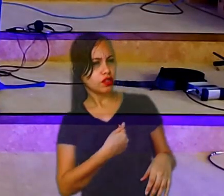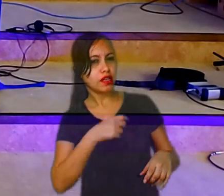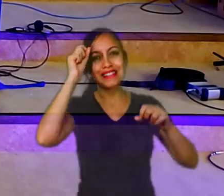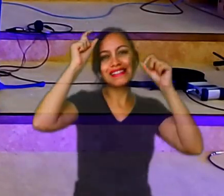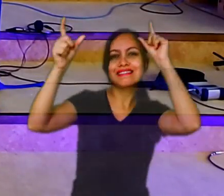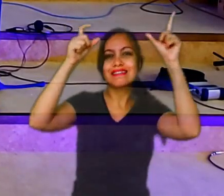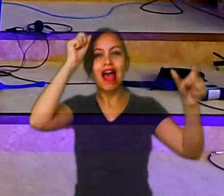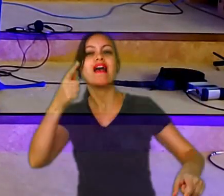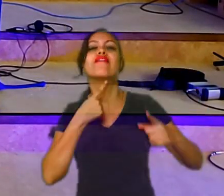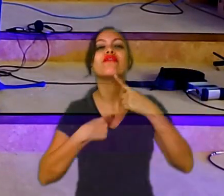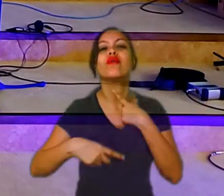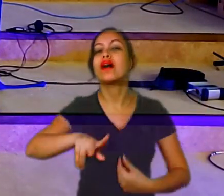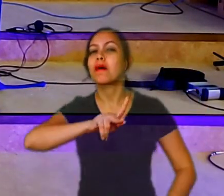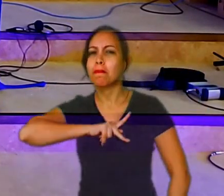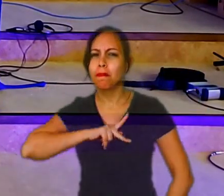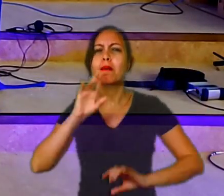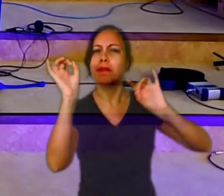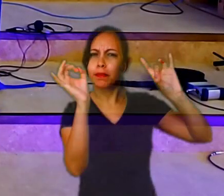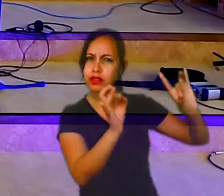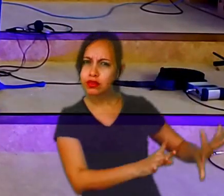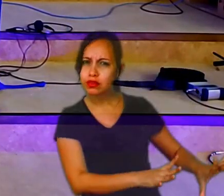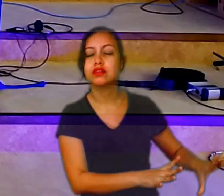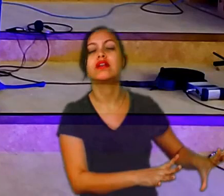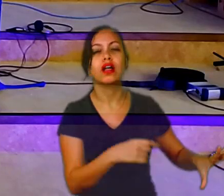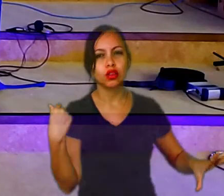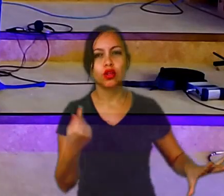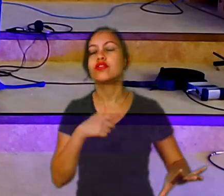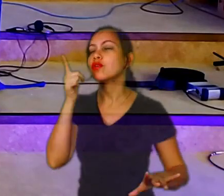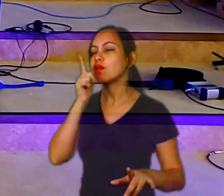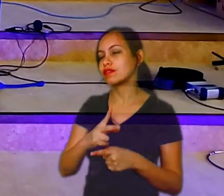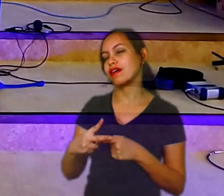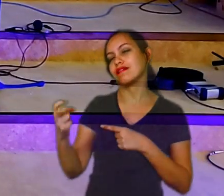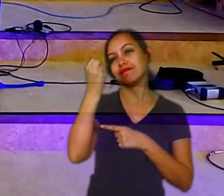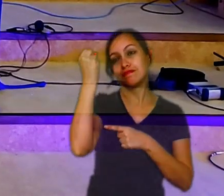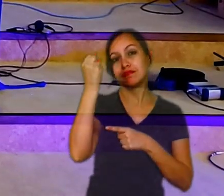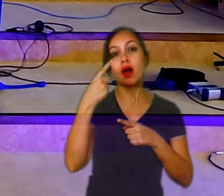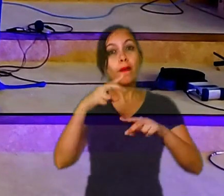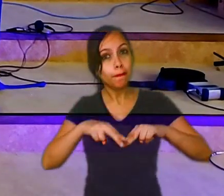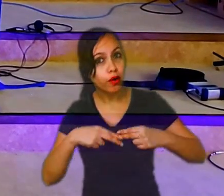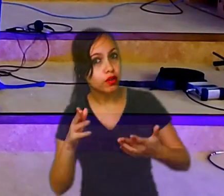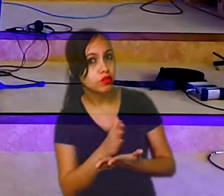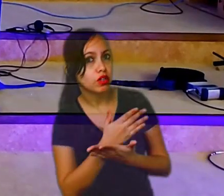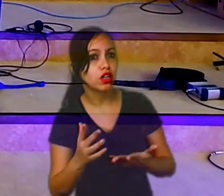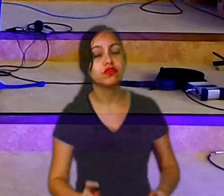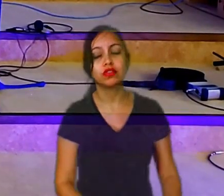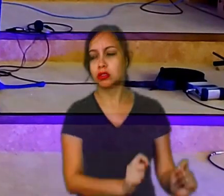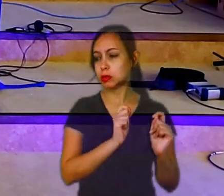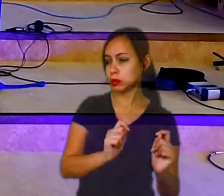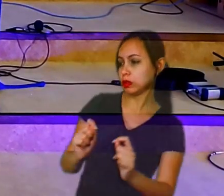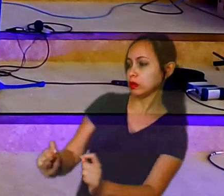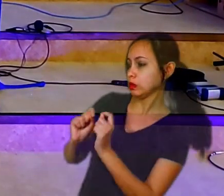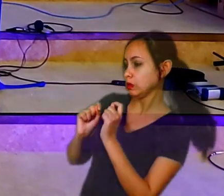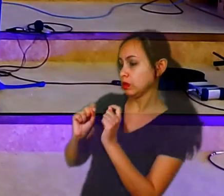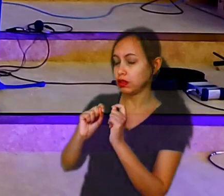da minha própria vontade. É por isso, queridos, que muitas das vezes nós somos atacados fortemente e muitos